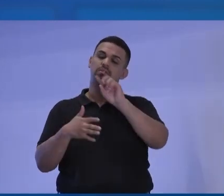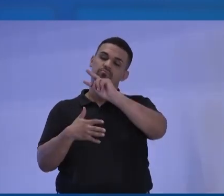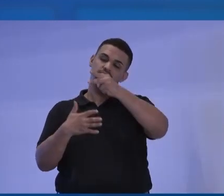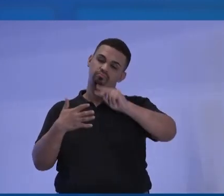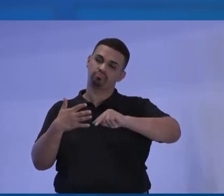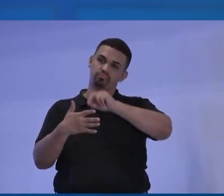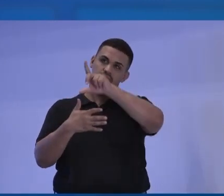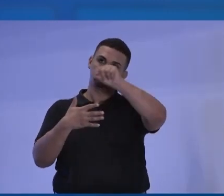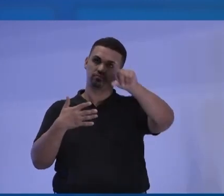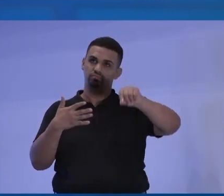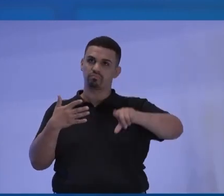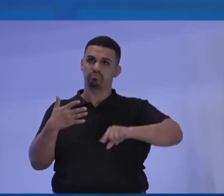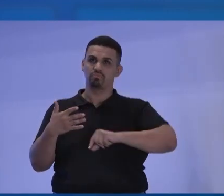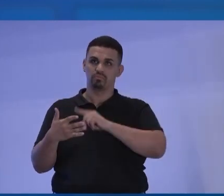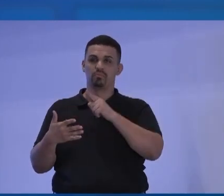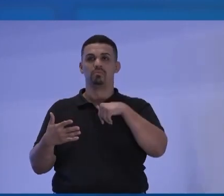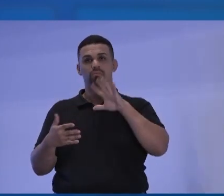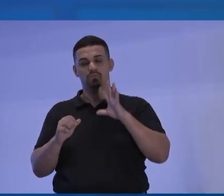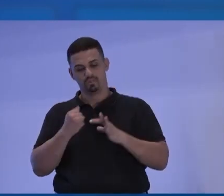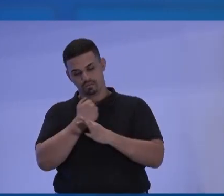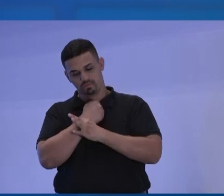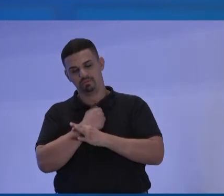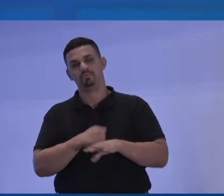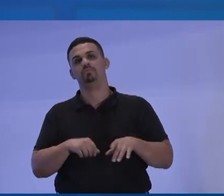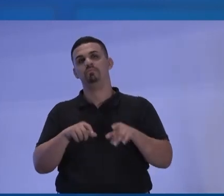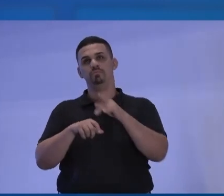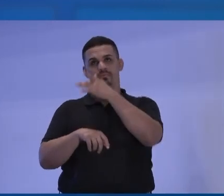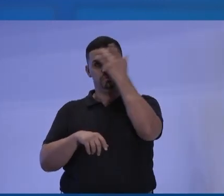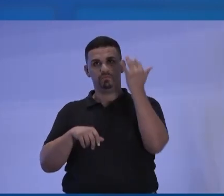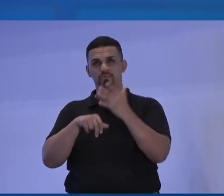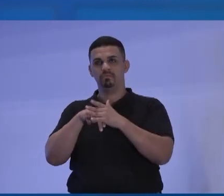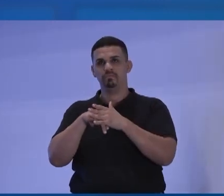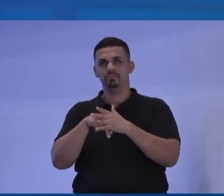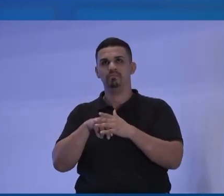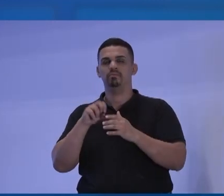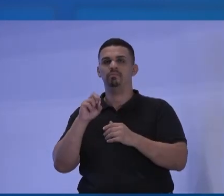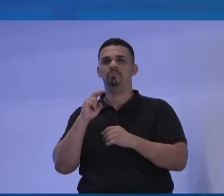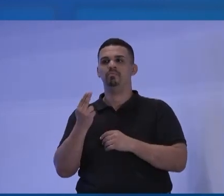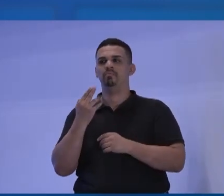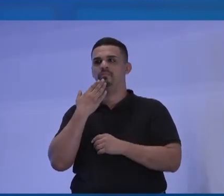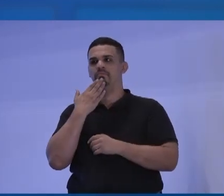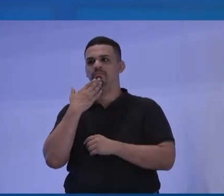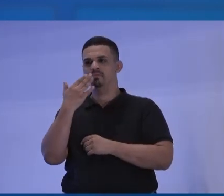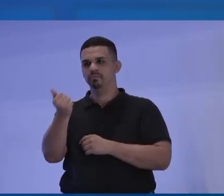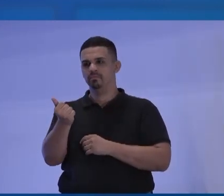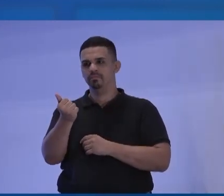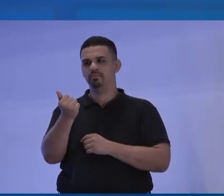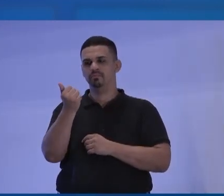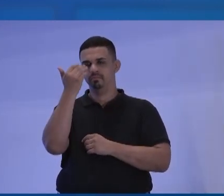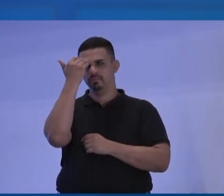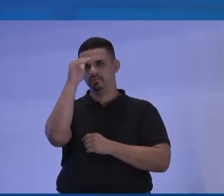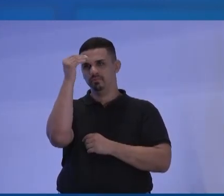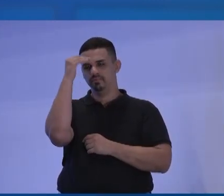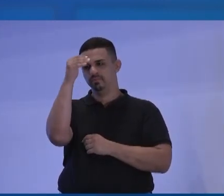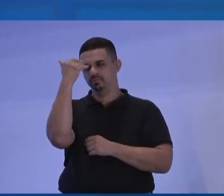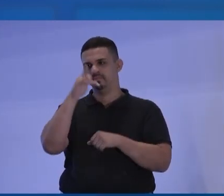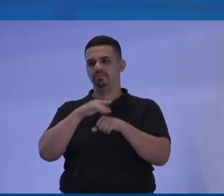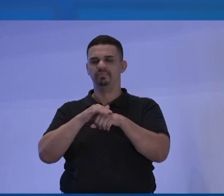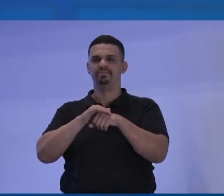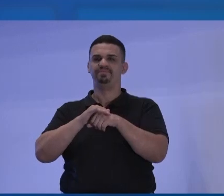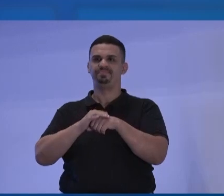de imunossupressores mais seguros para esses pacientes ou um melhor entendimento da